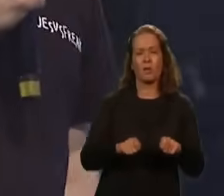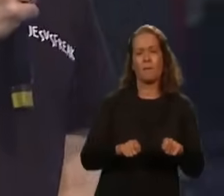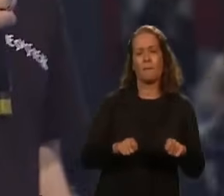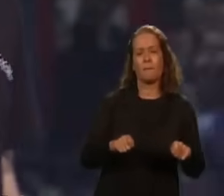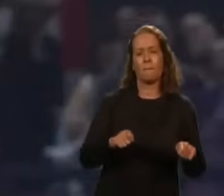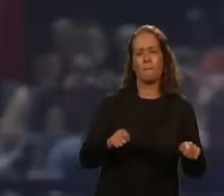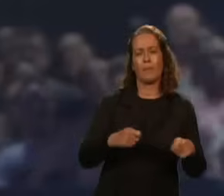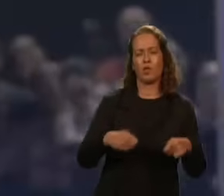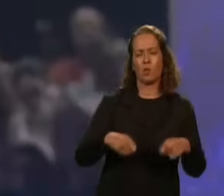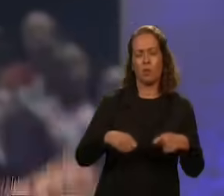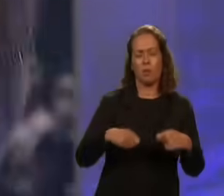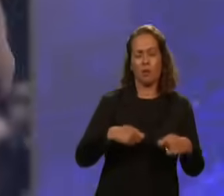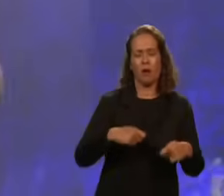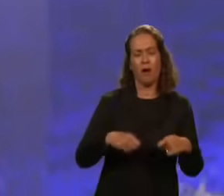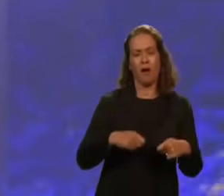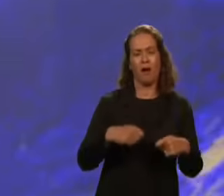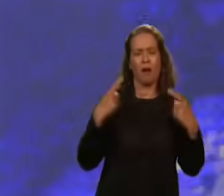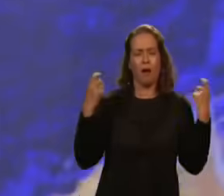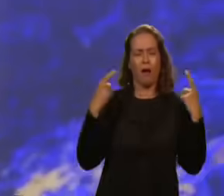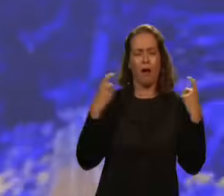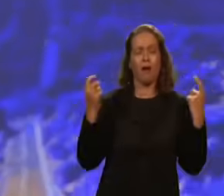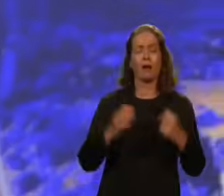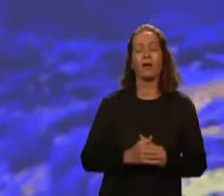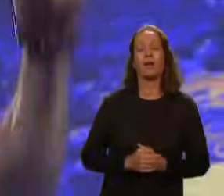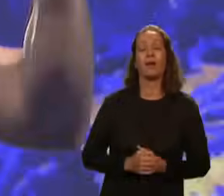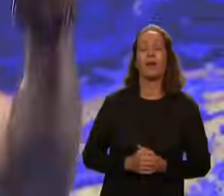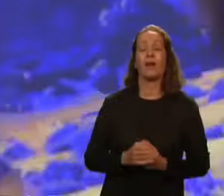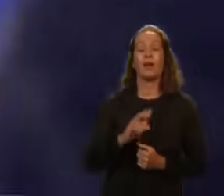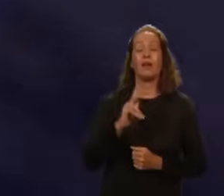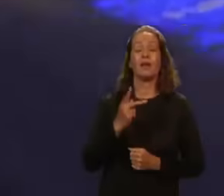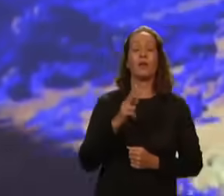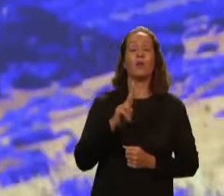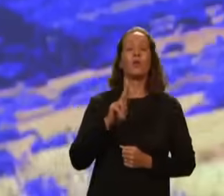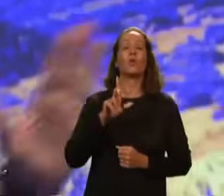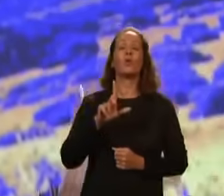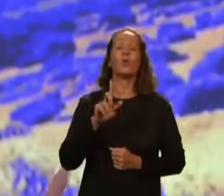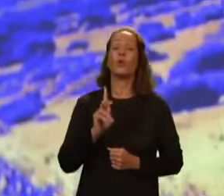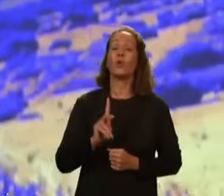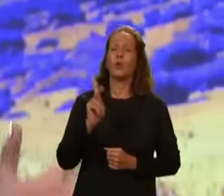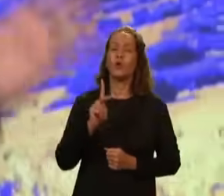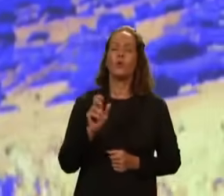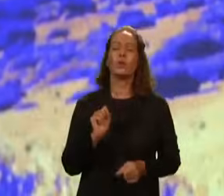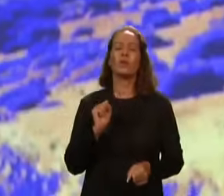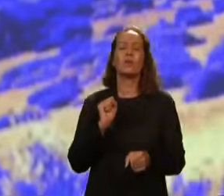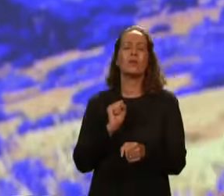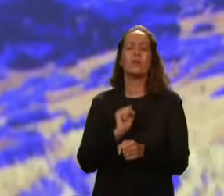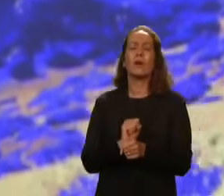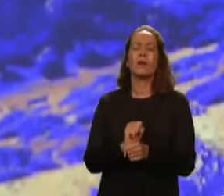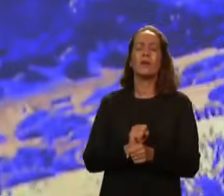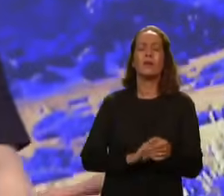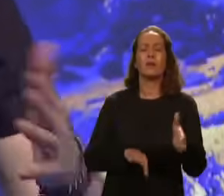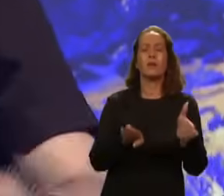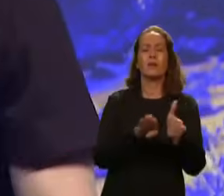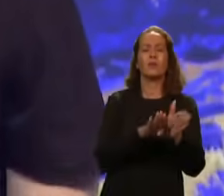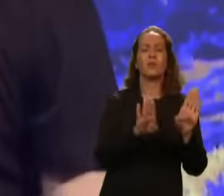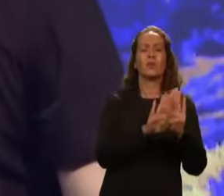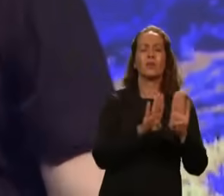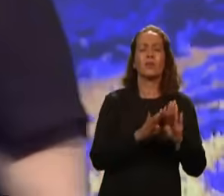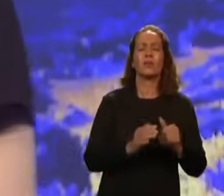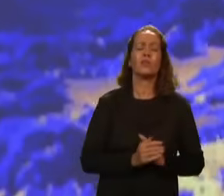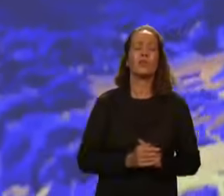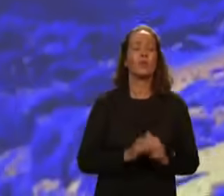batia. E eu parei lá o Hulk na porta da igreja de dia e vim pro culto, acabei o culto. Cadê o